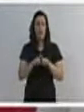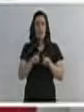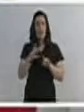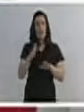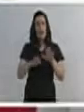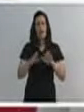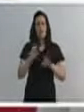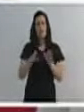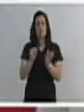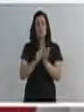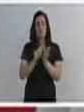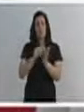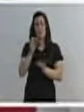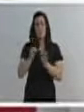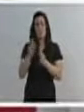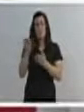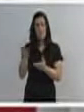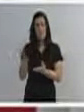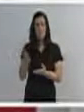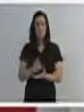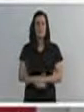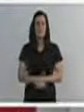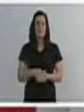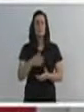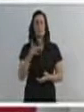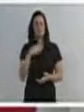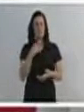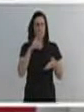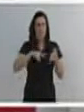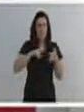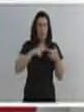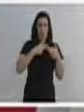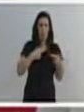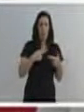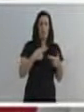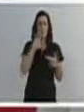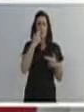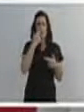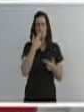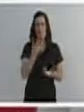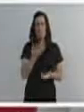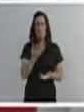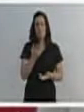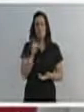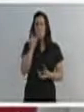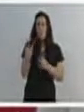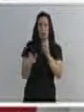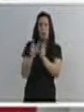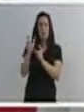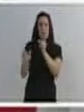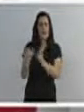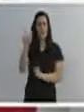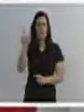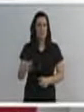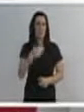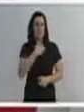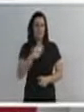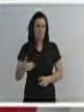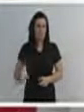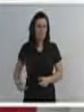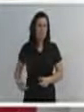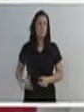sabe das nossas necessidades, falou inclusive do centro de convenções, que tem que baixar, diminuir o custo, enfim. Então, fiquei muito feliz, muito obrigado à presença